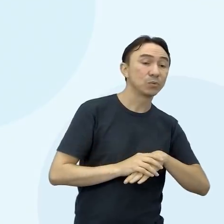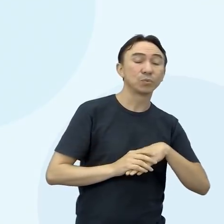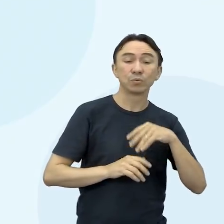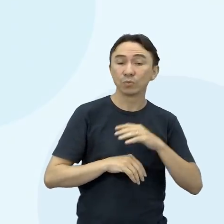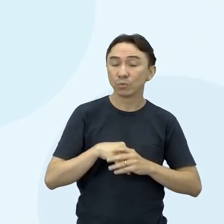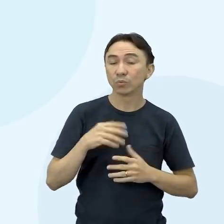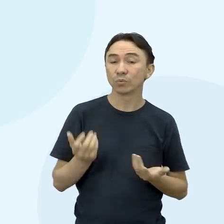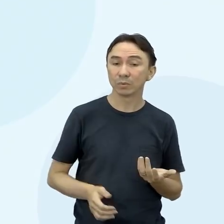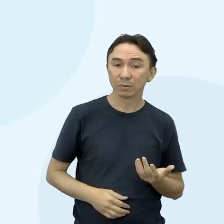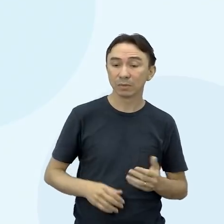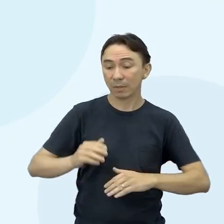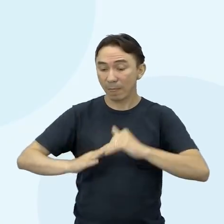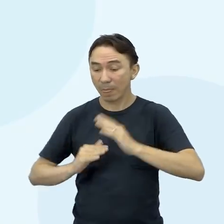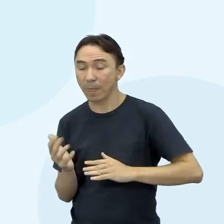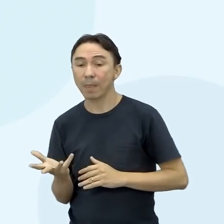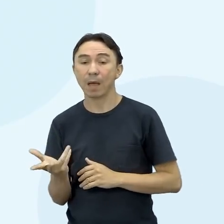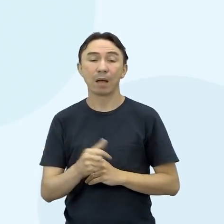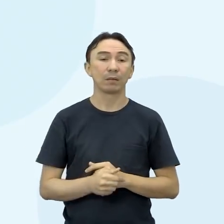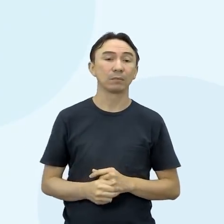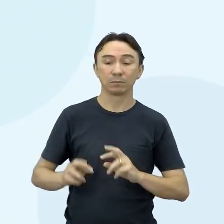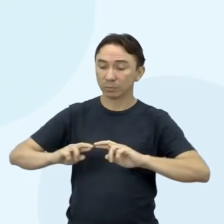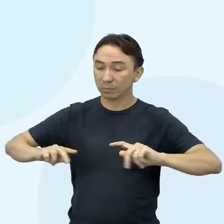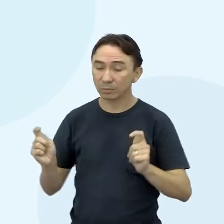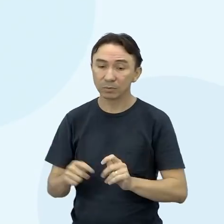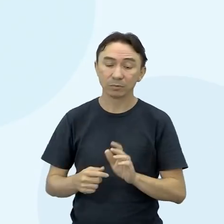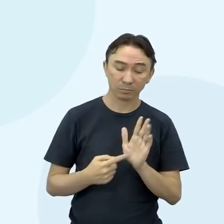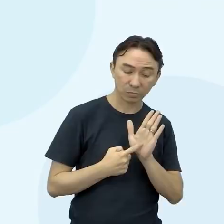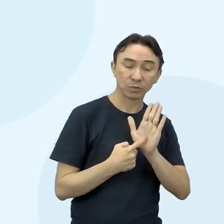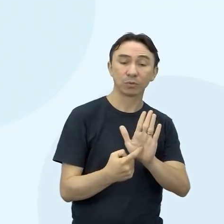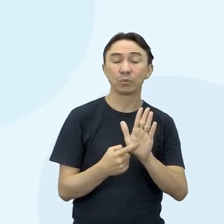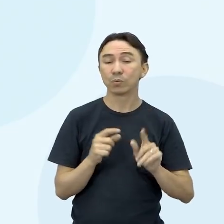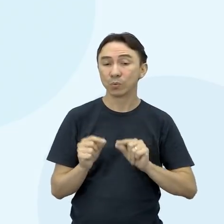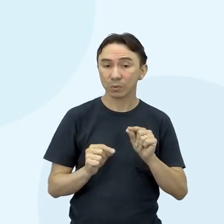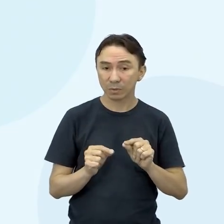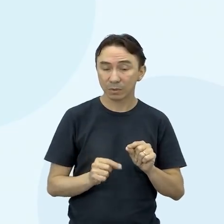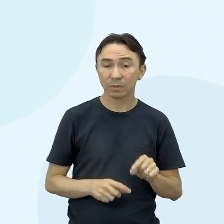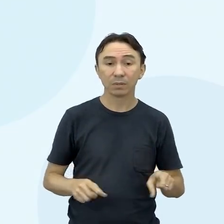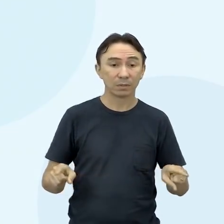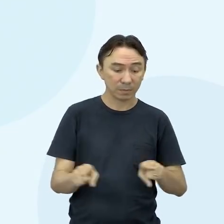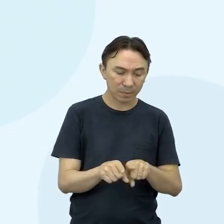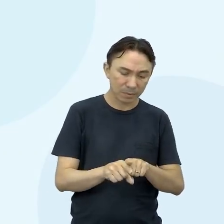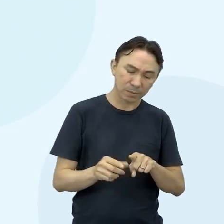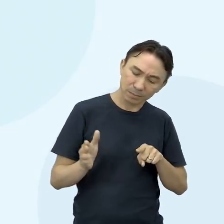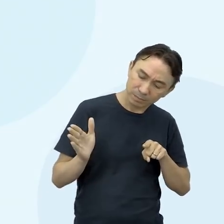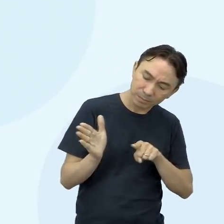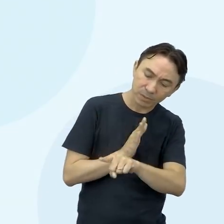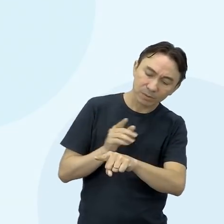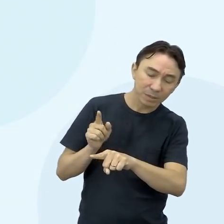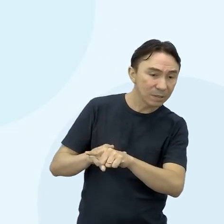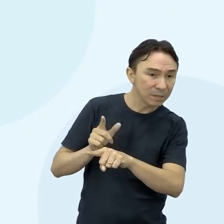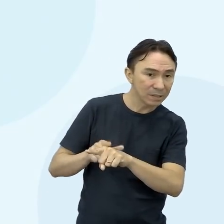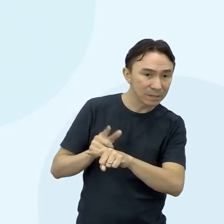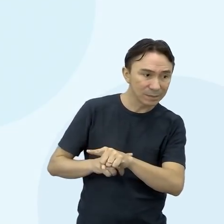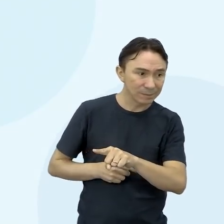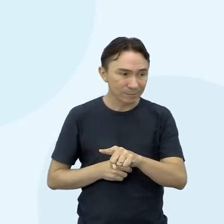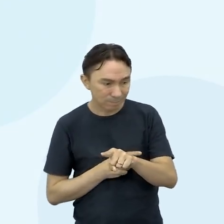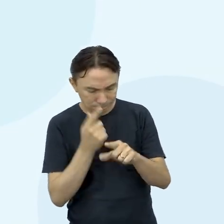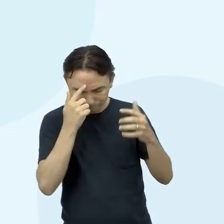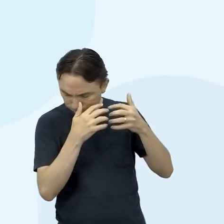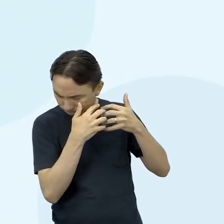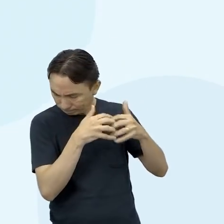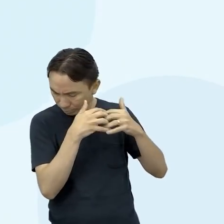das habilidades e competências e quais são as questões que geram a problematização quanto à necessidade